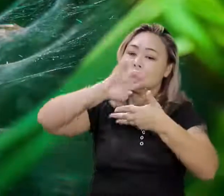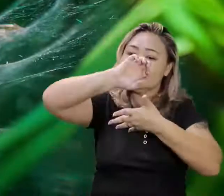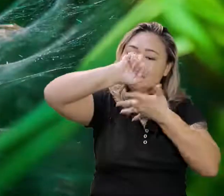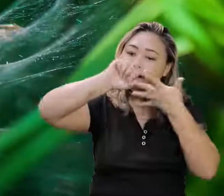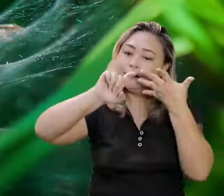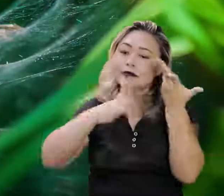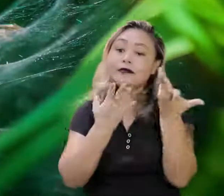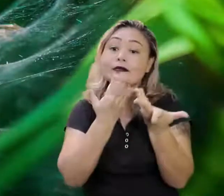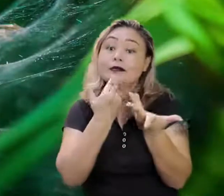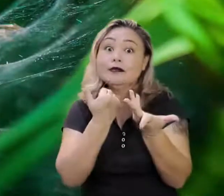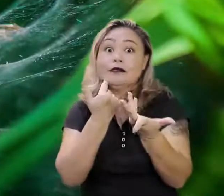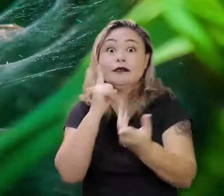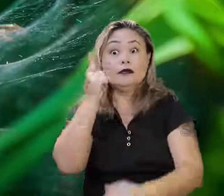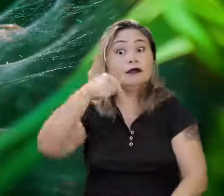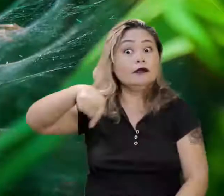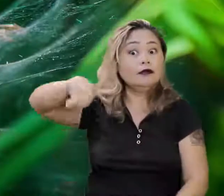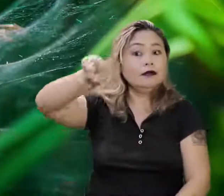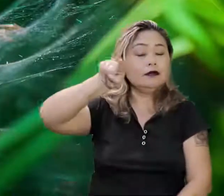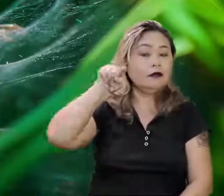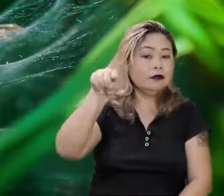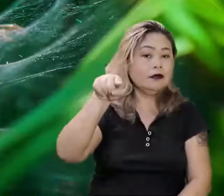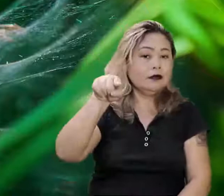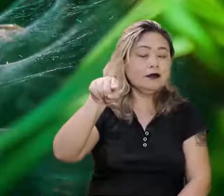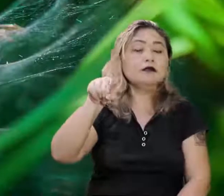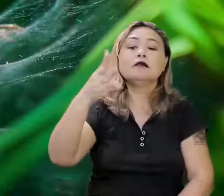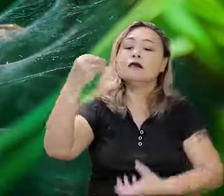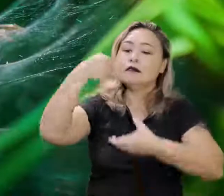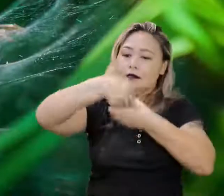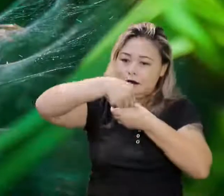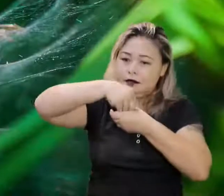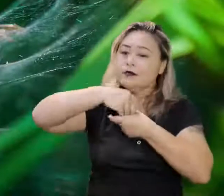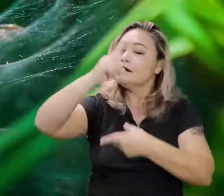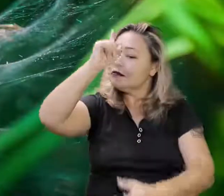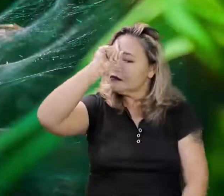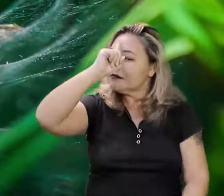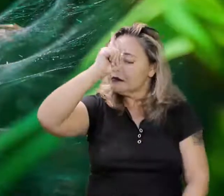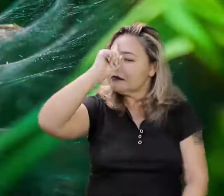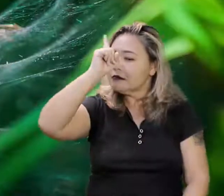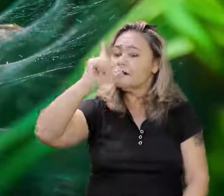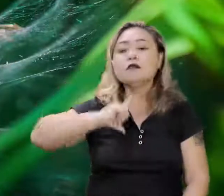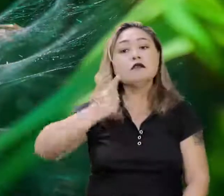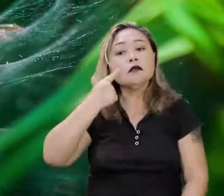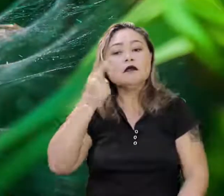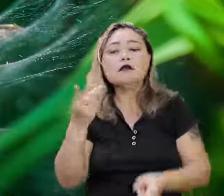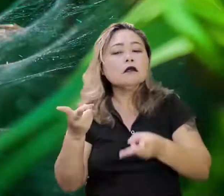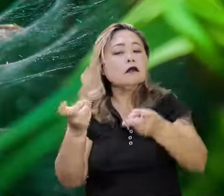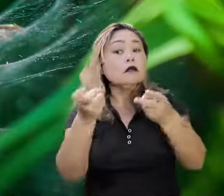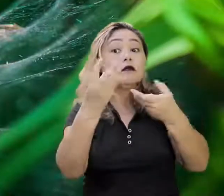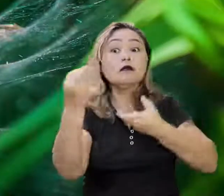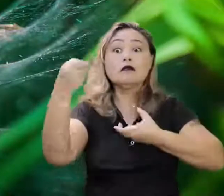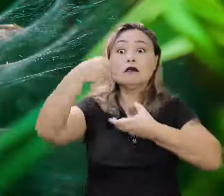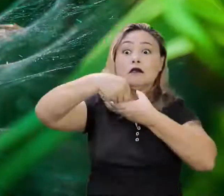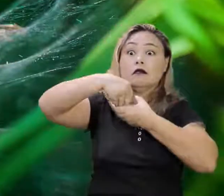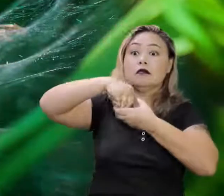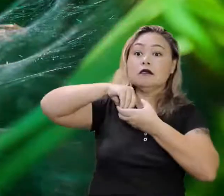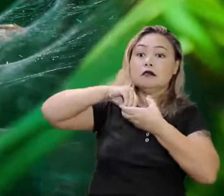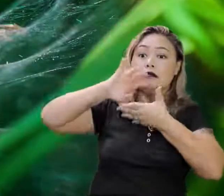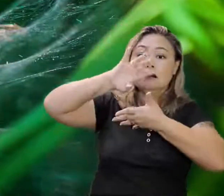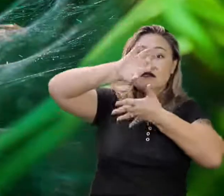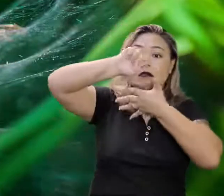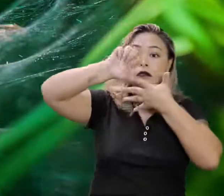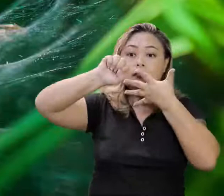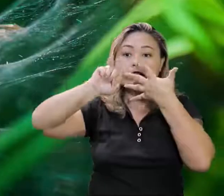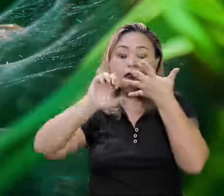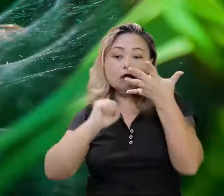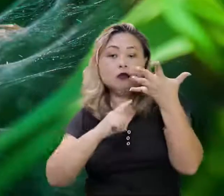alimentar. Agora para você, porque faz parte do nosso dia a dia. Nós estamos inseridos nessa cadeia